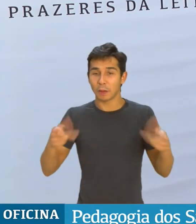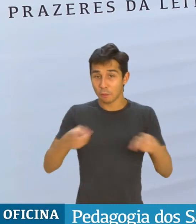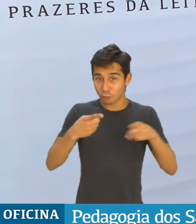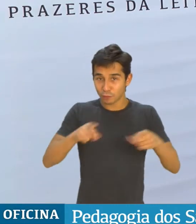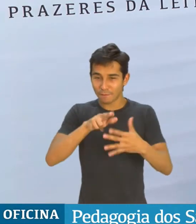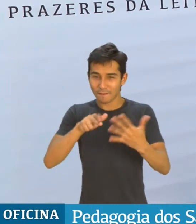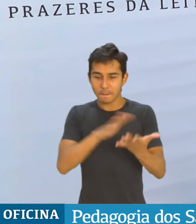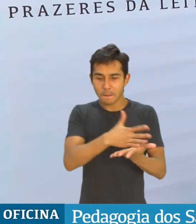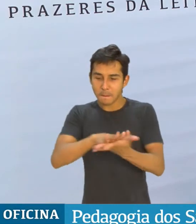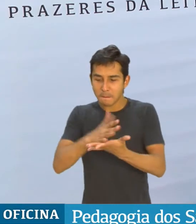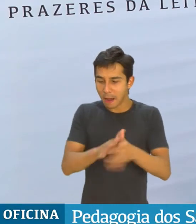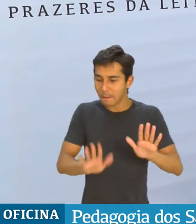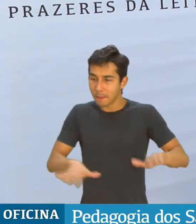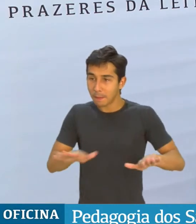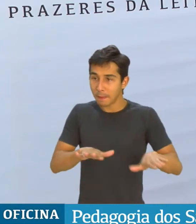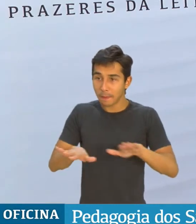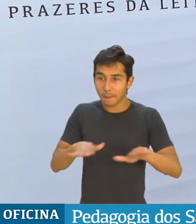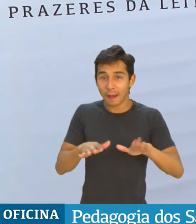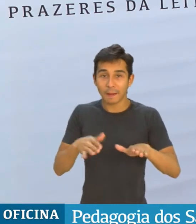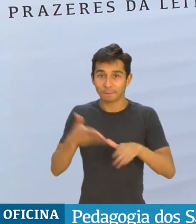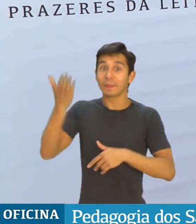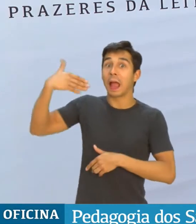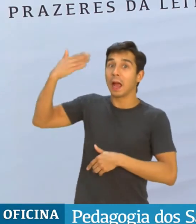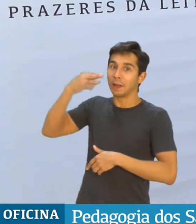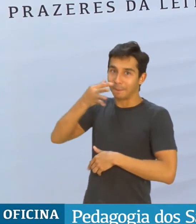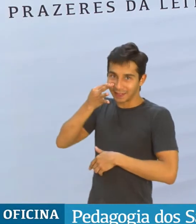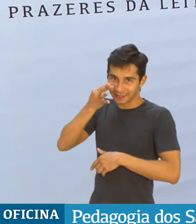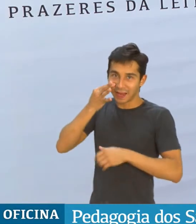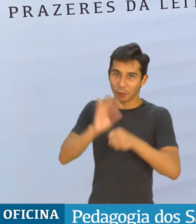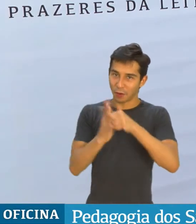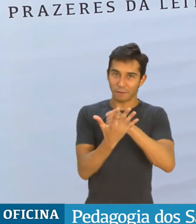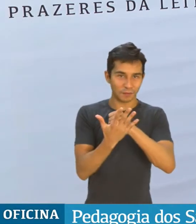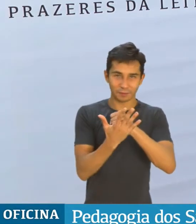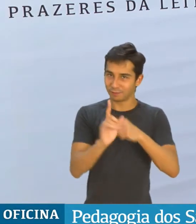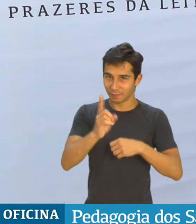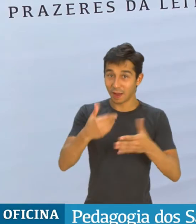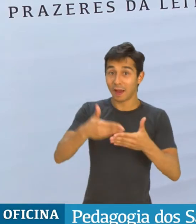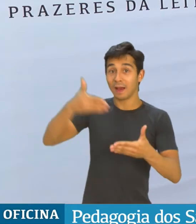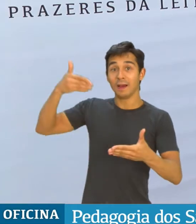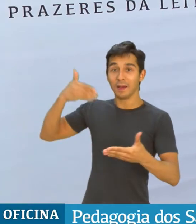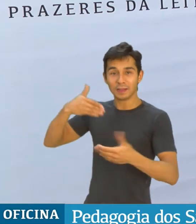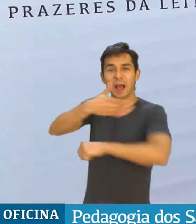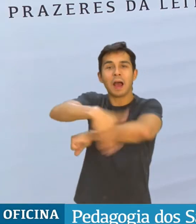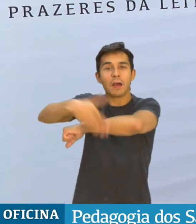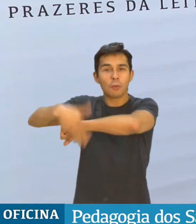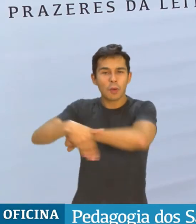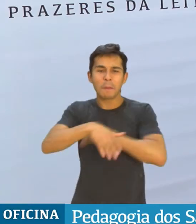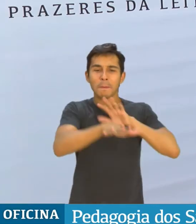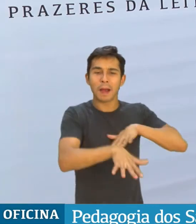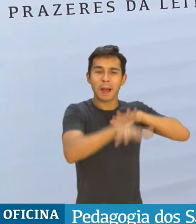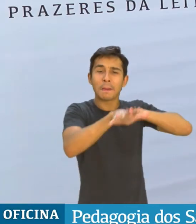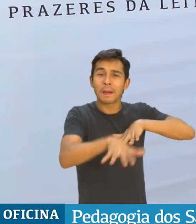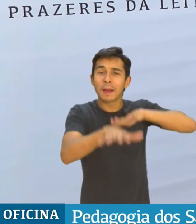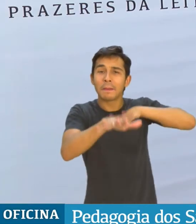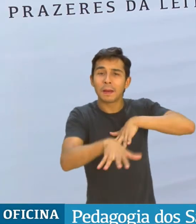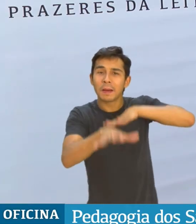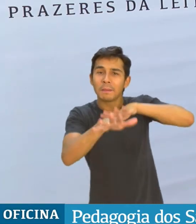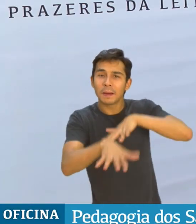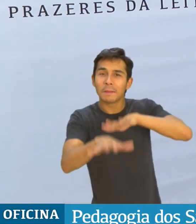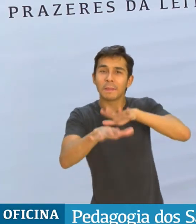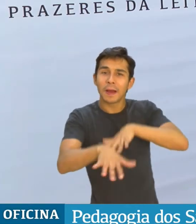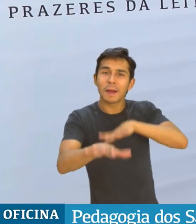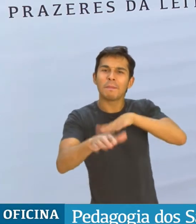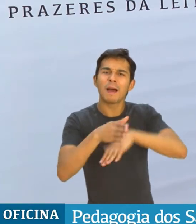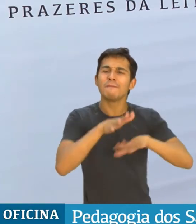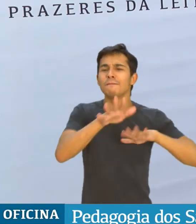e, antes da pandemia, a gente saía pelas ruas do bairro, né, fazendo um cortejo. Pra onde eu vou? Vou